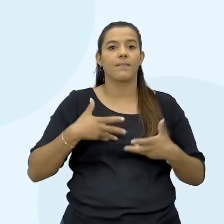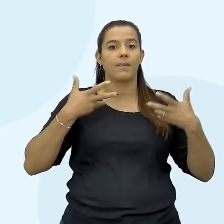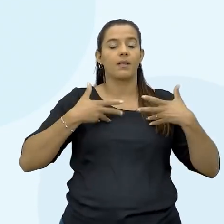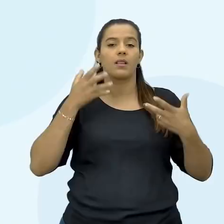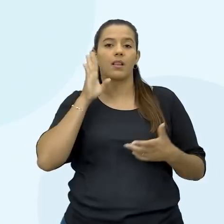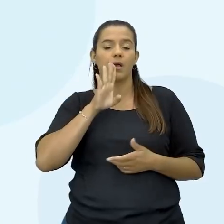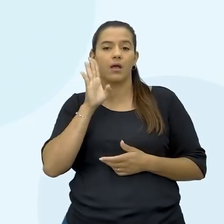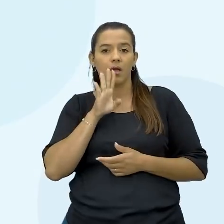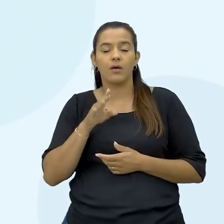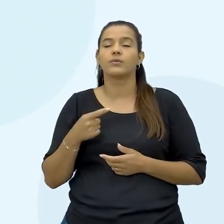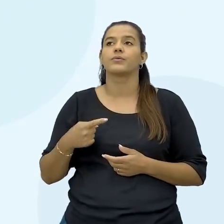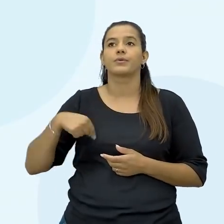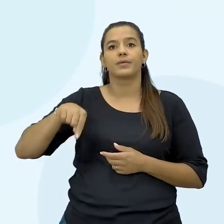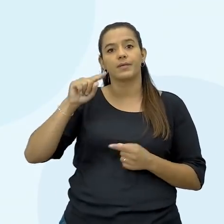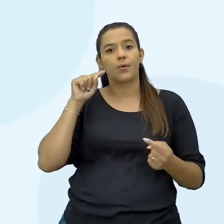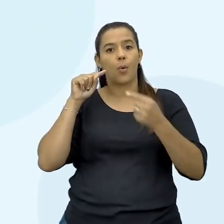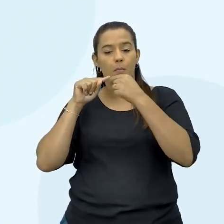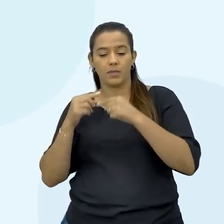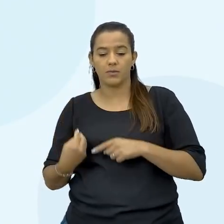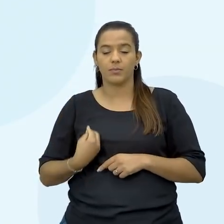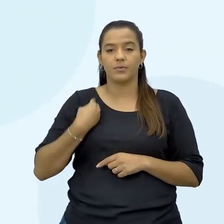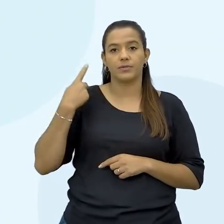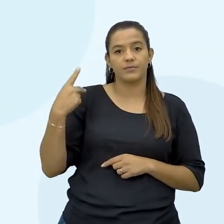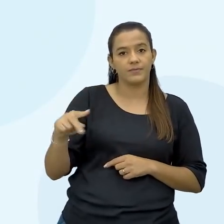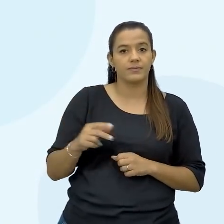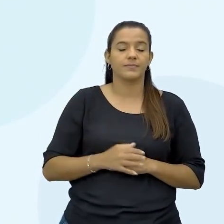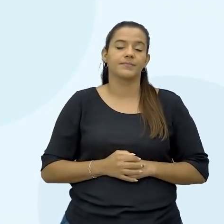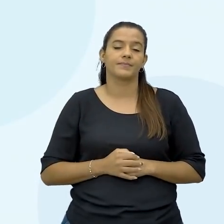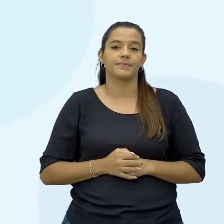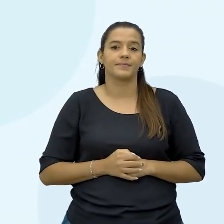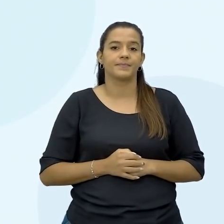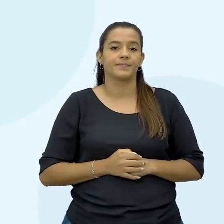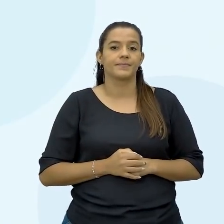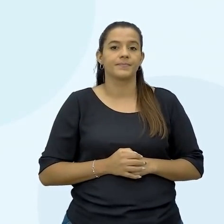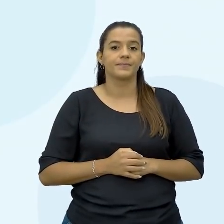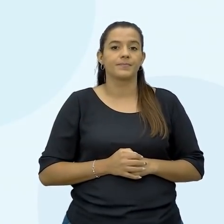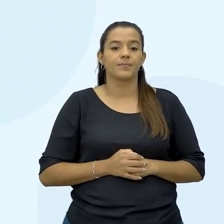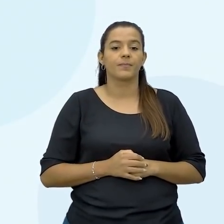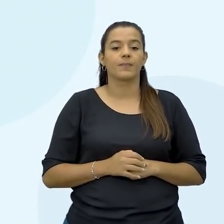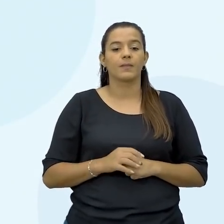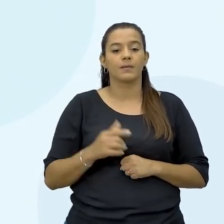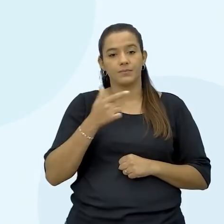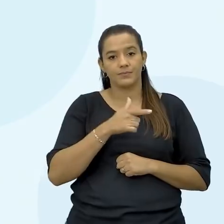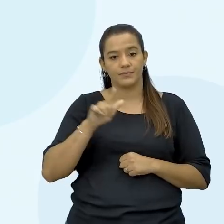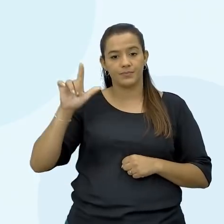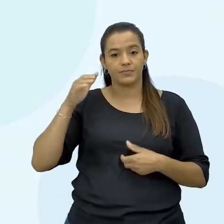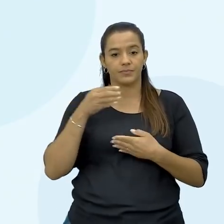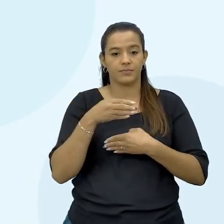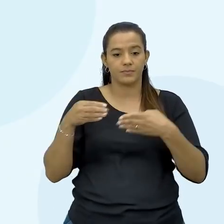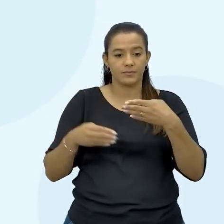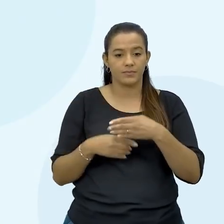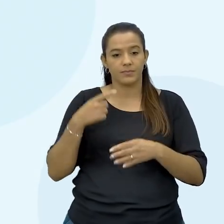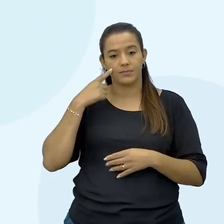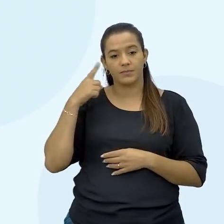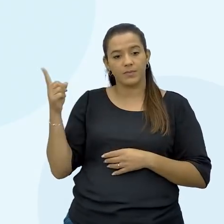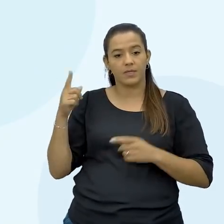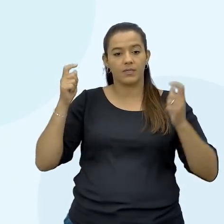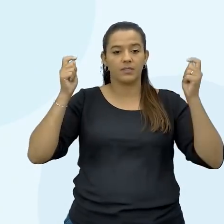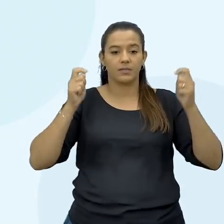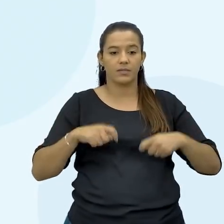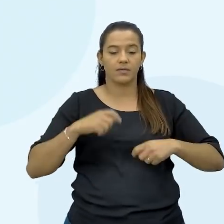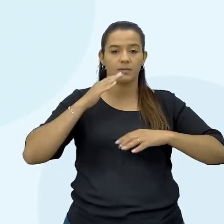seja relacionado com o projeto de vida, etc. Se vocês olharem aqui no próximo slide, nós temos as